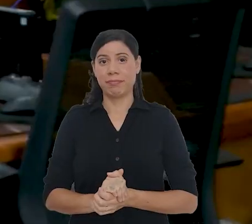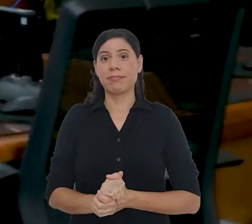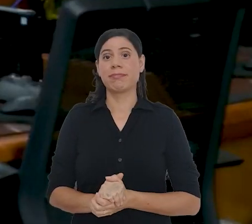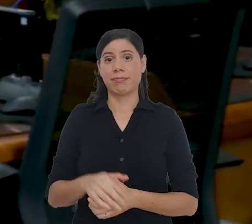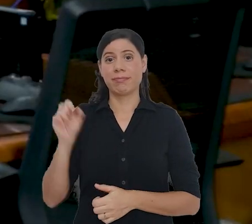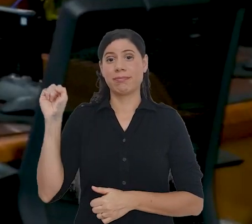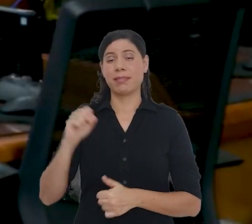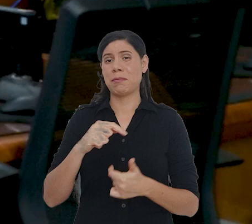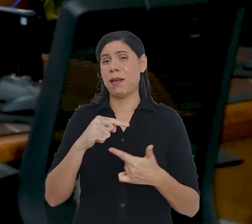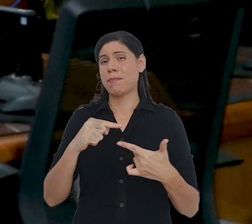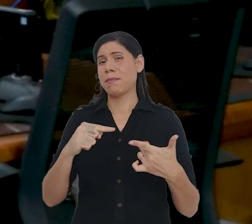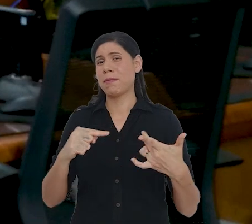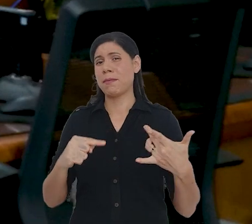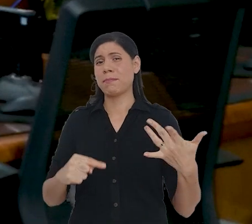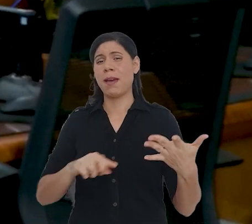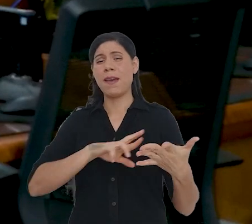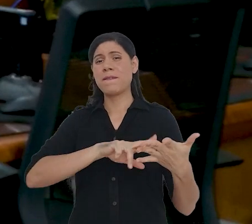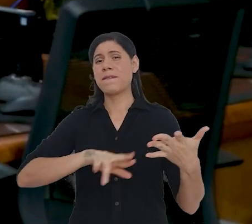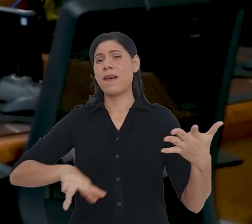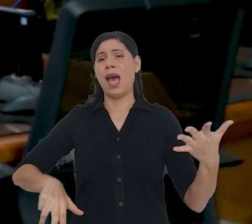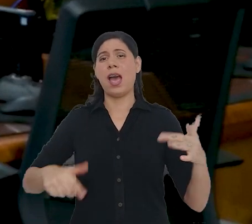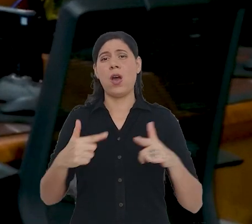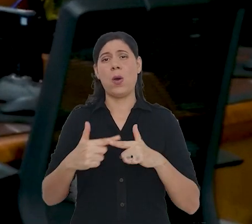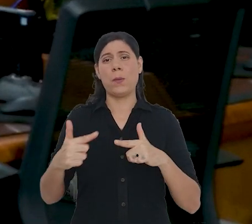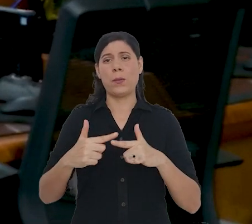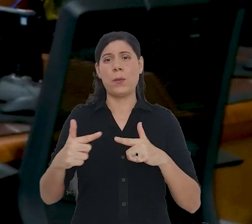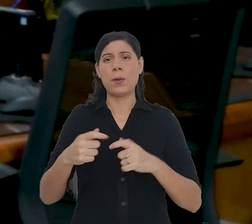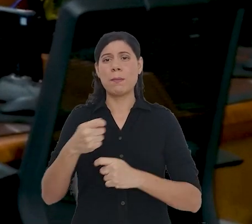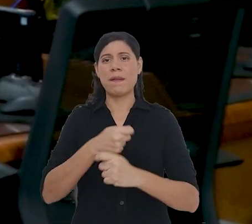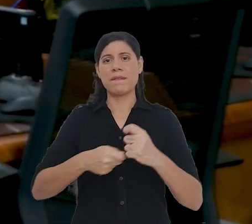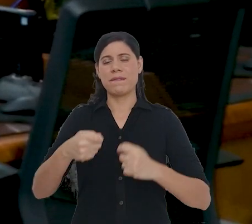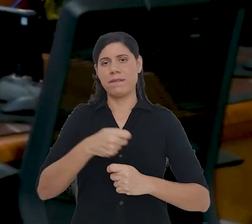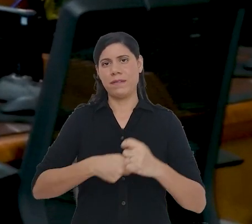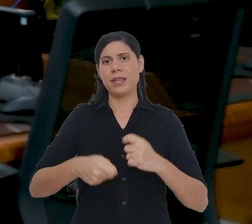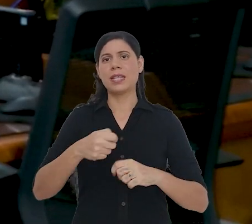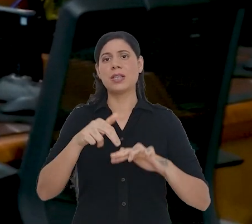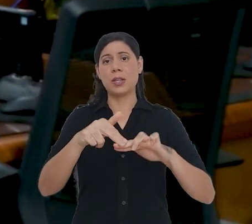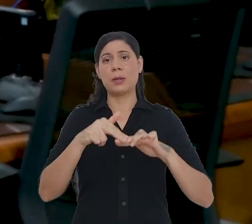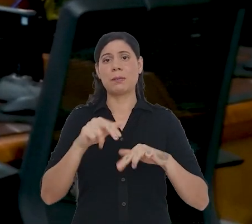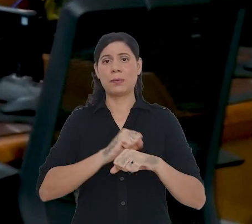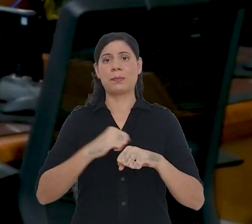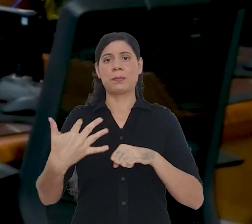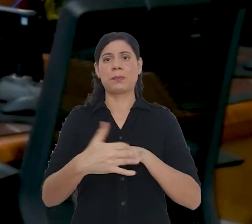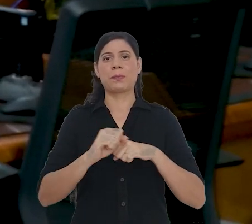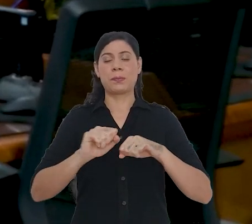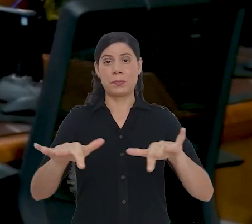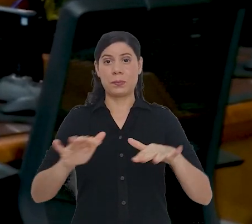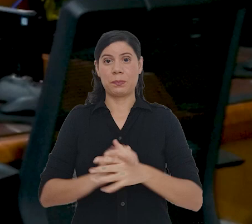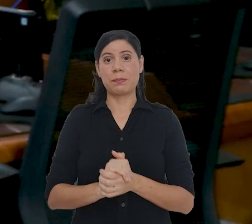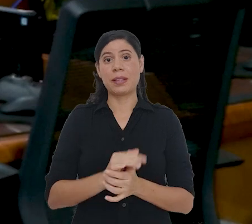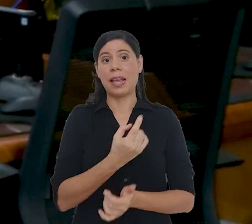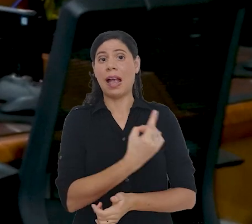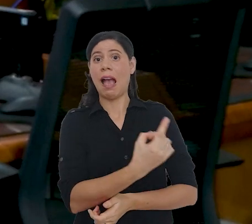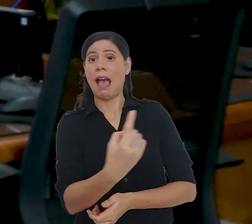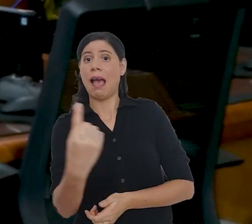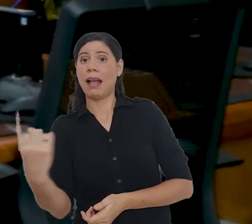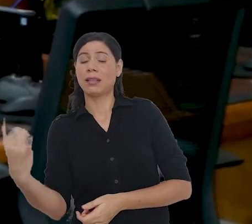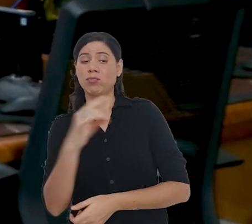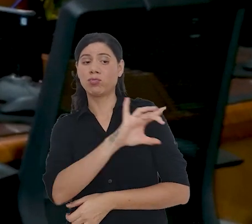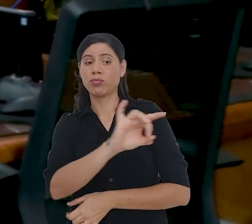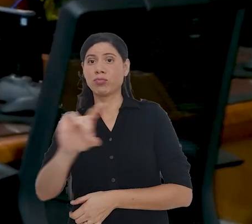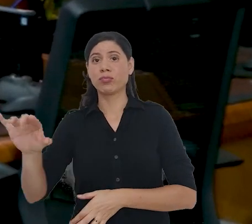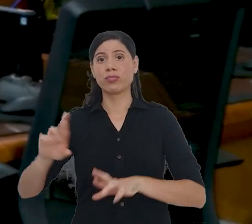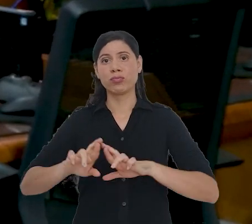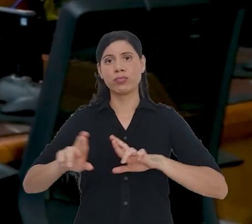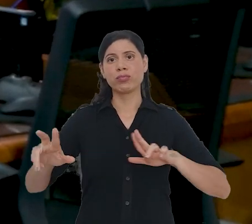né? São incontáveis as situações de apertos financeiros vividas por conta da pandemia. E cada